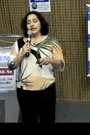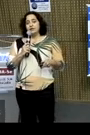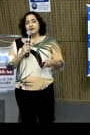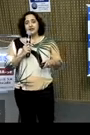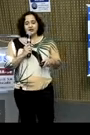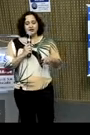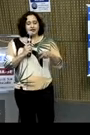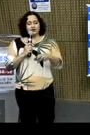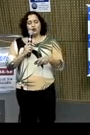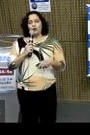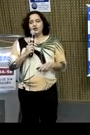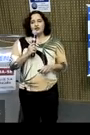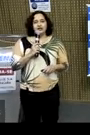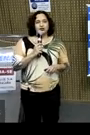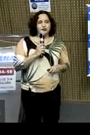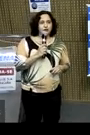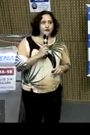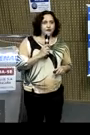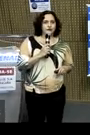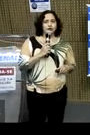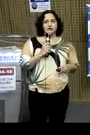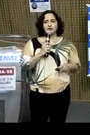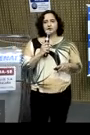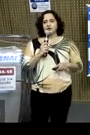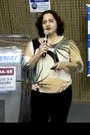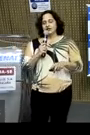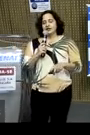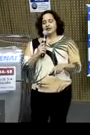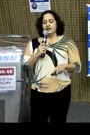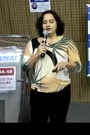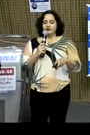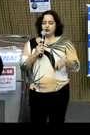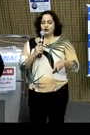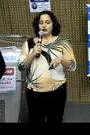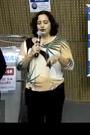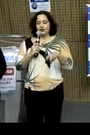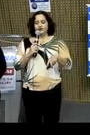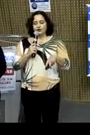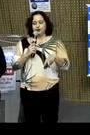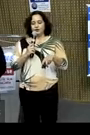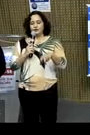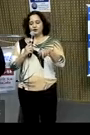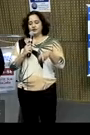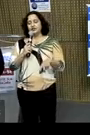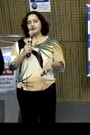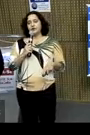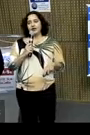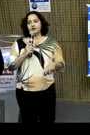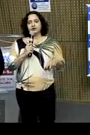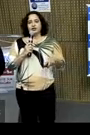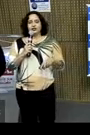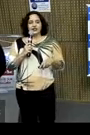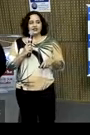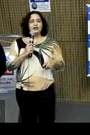Essa equipe estava composta até junho de 2021, e junho agora, de 2021, nesse